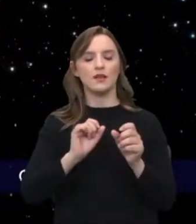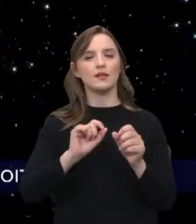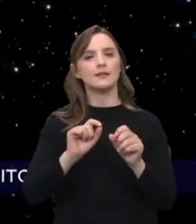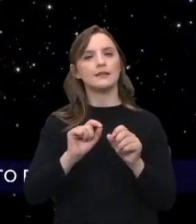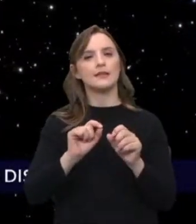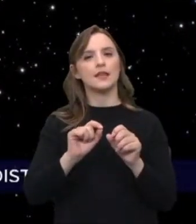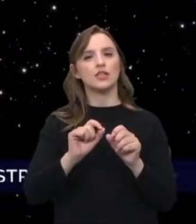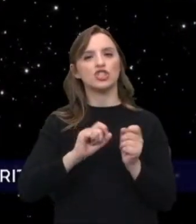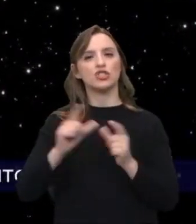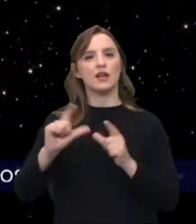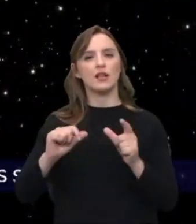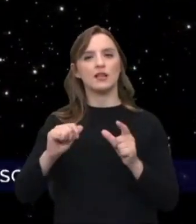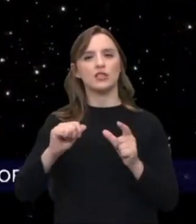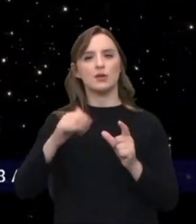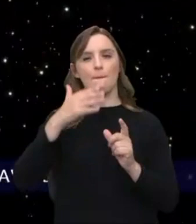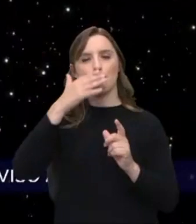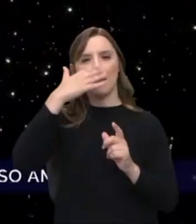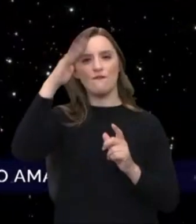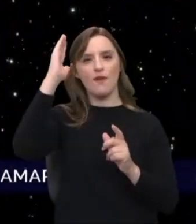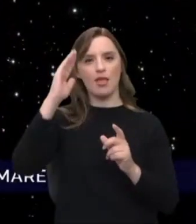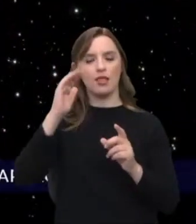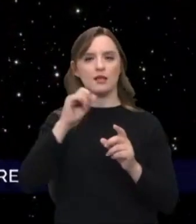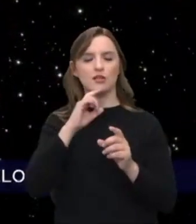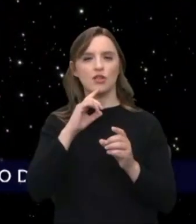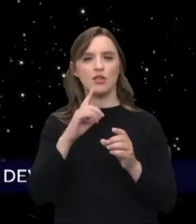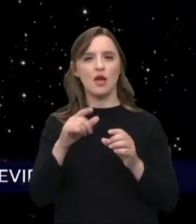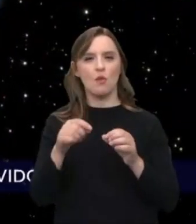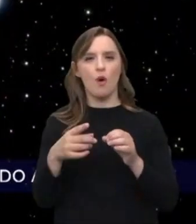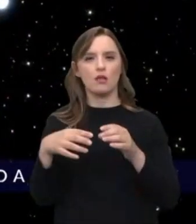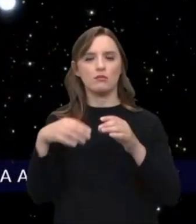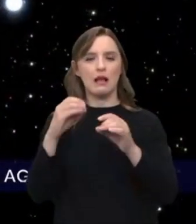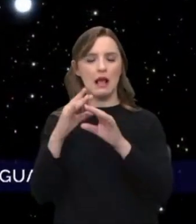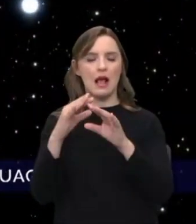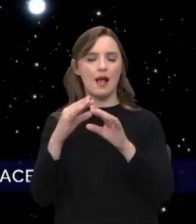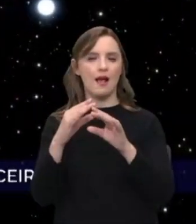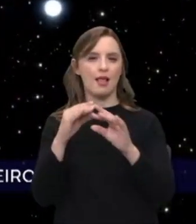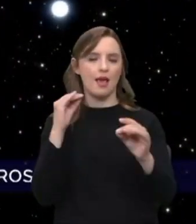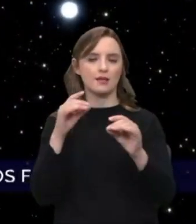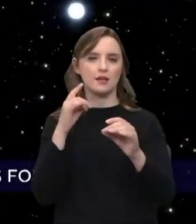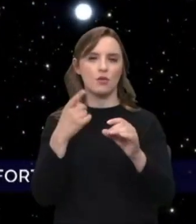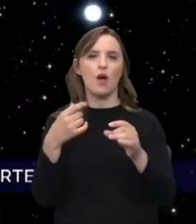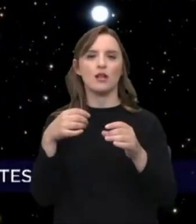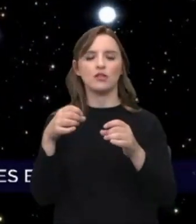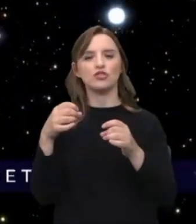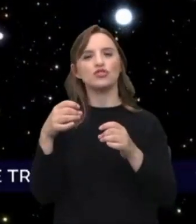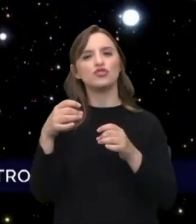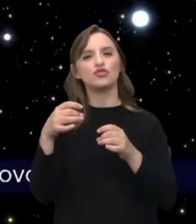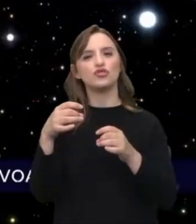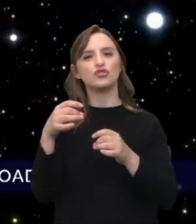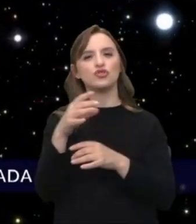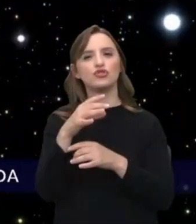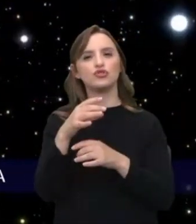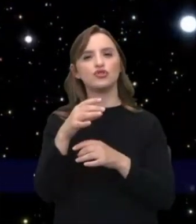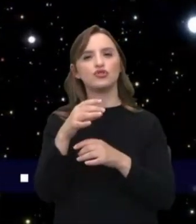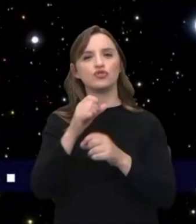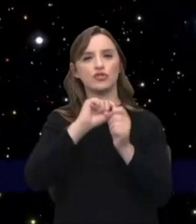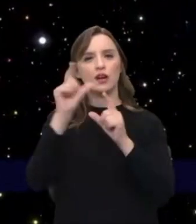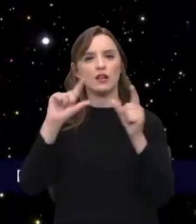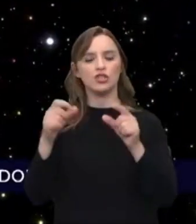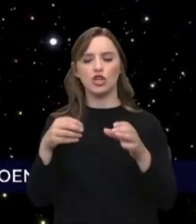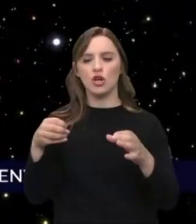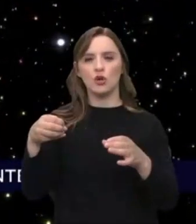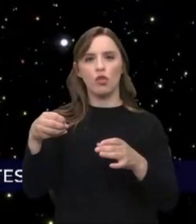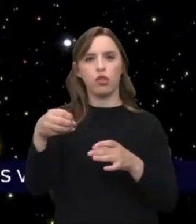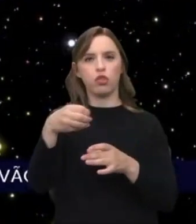velhas, e que orbitam e que giram à volta dos extremos das galáxias. Nós conhecemos algumas dezenas à volta da nossa própria galáxia. E há